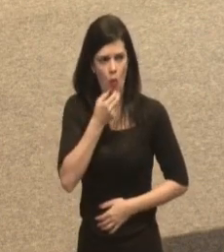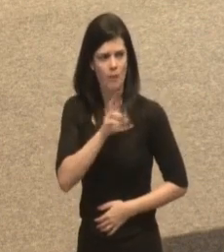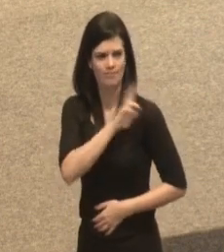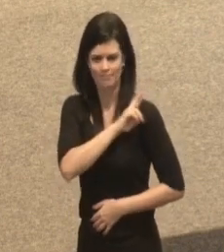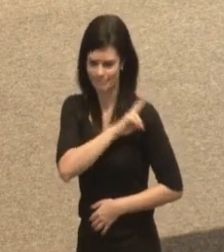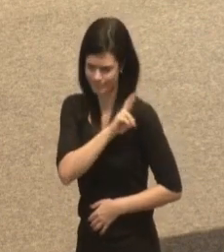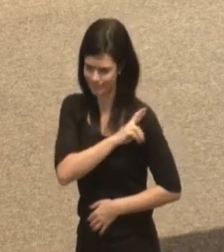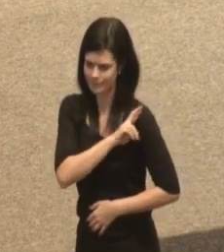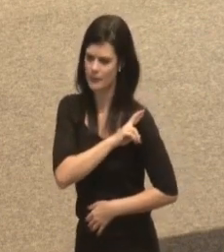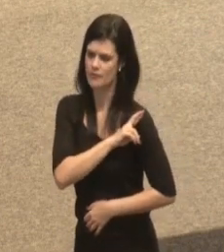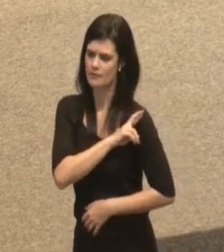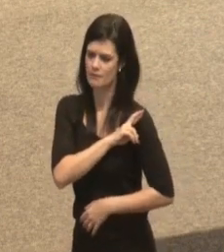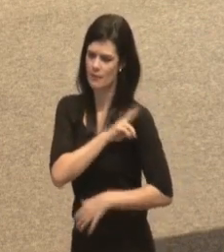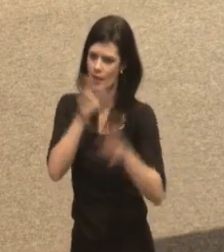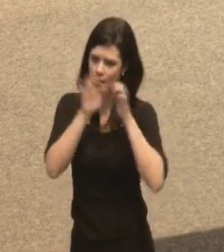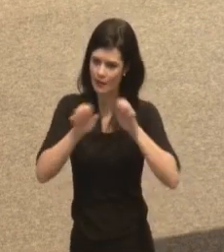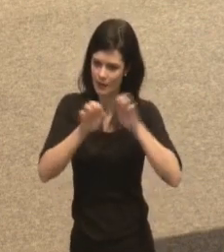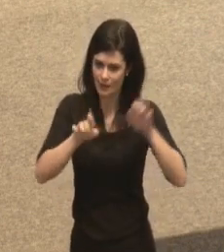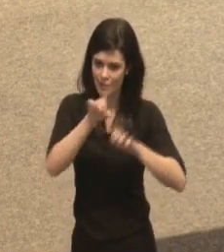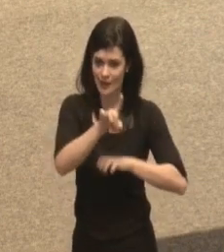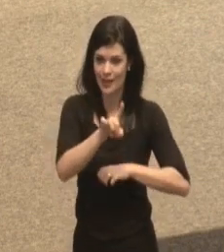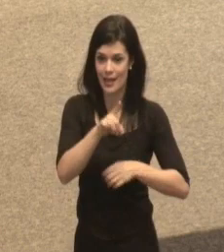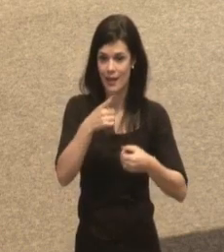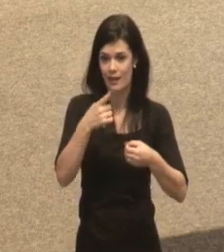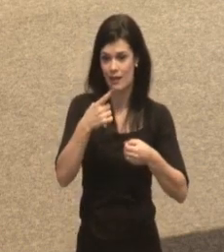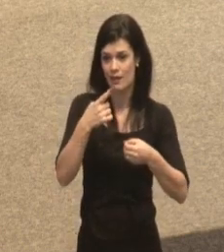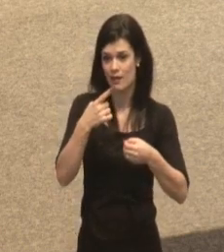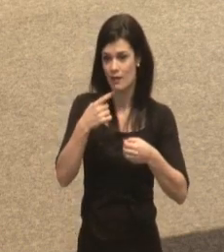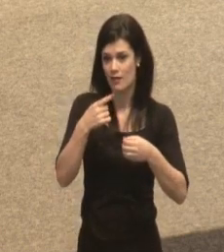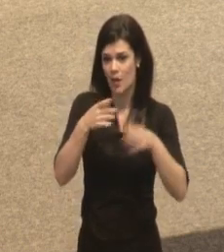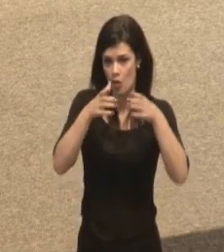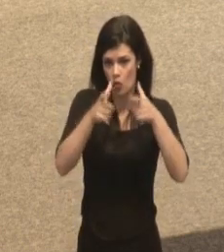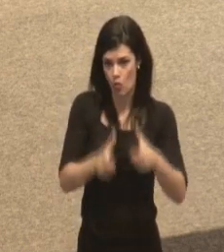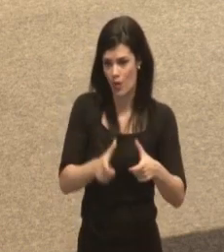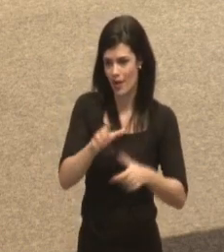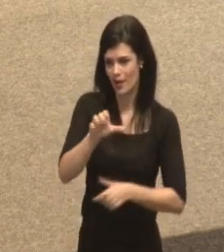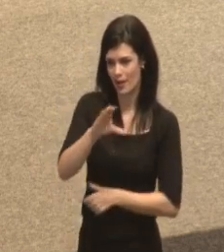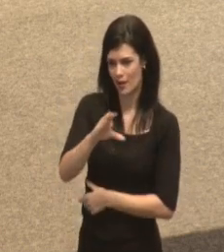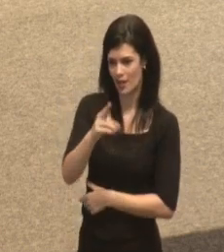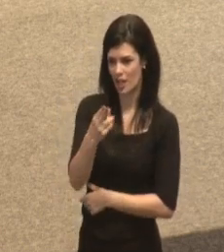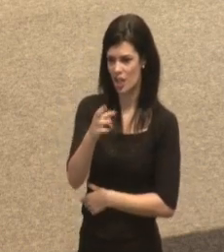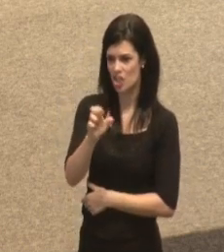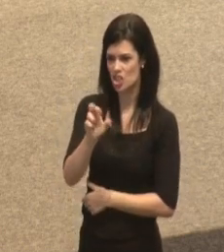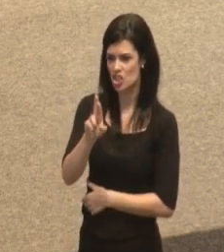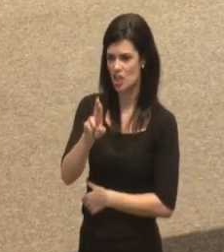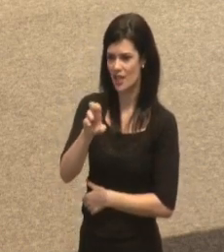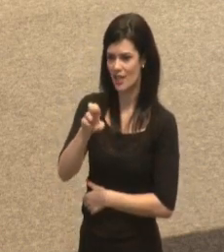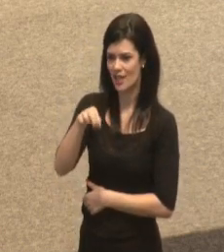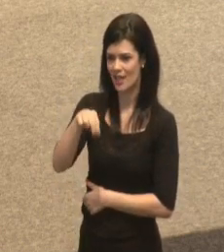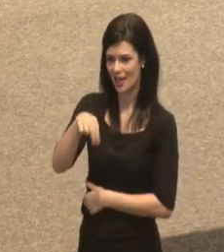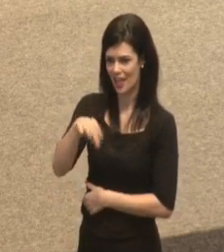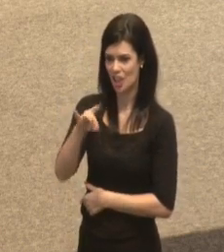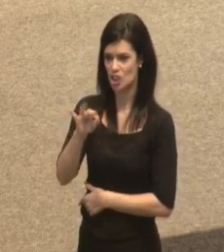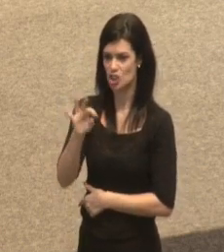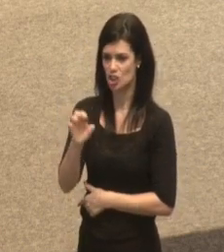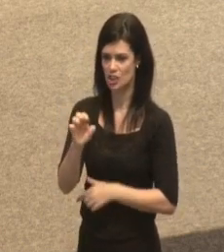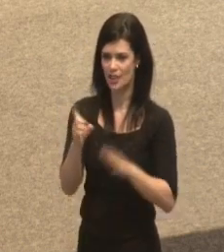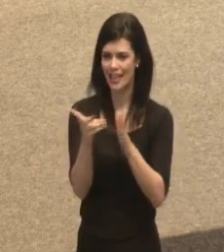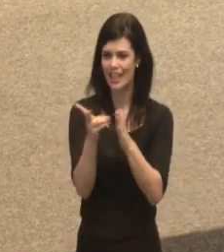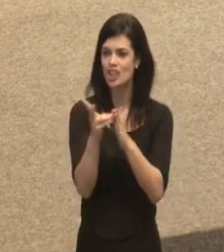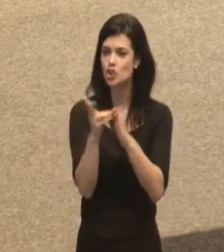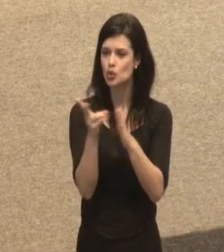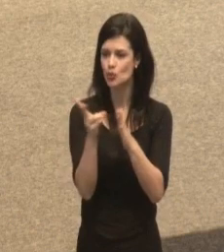entre os xerentes, e ao longo de mais de 50 anos tem compartilhado a palavra de Deus ali com